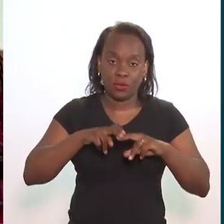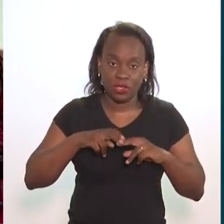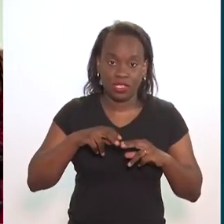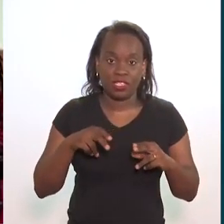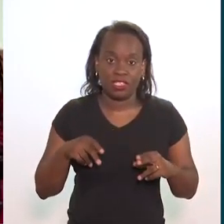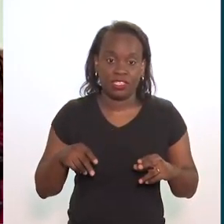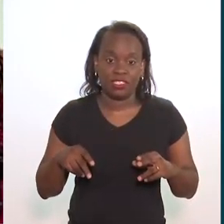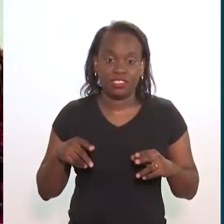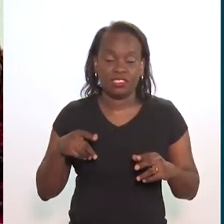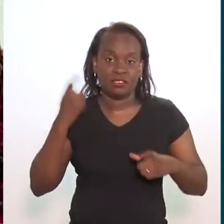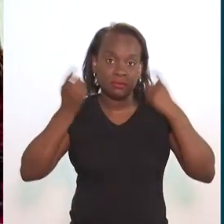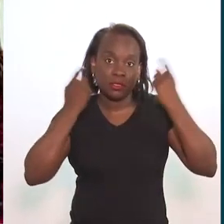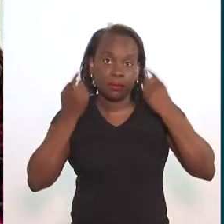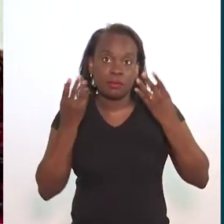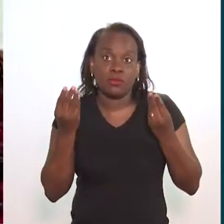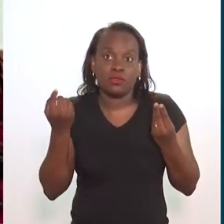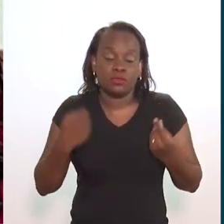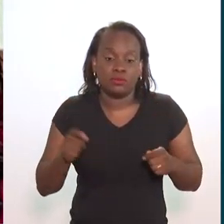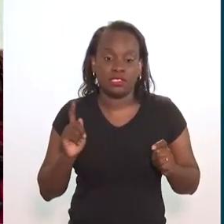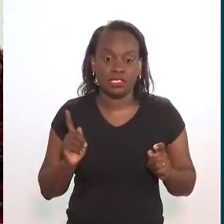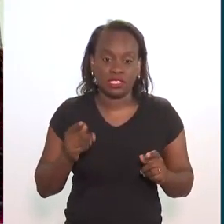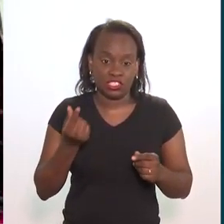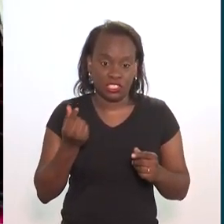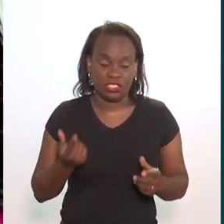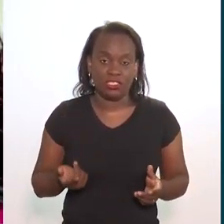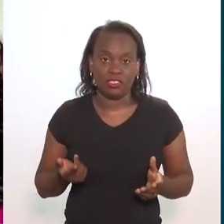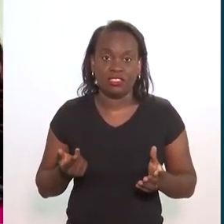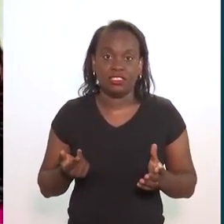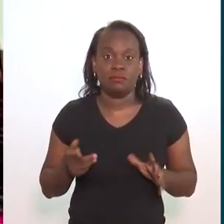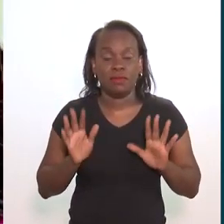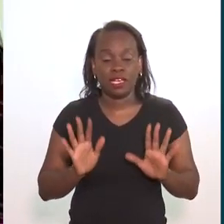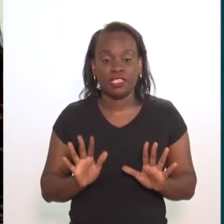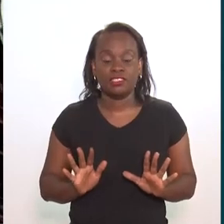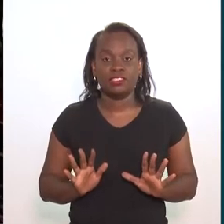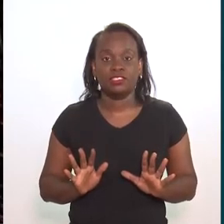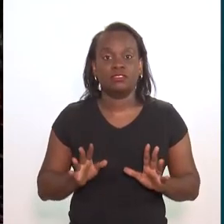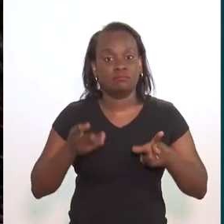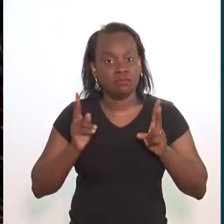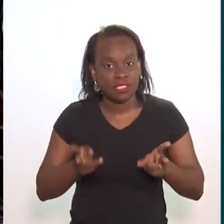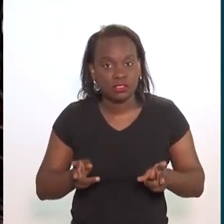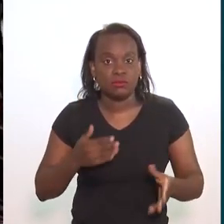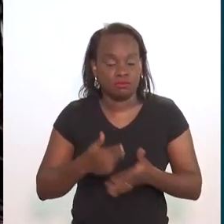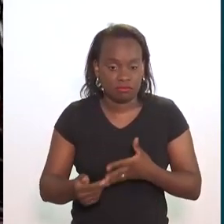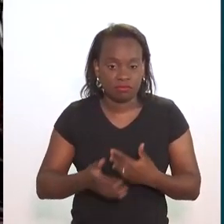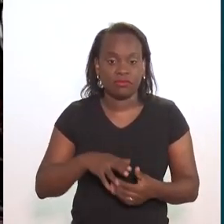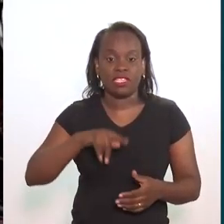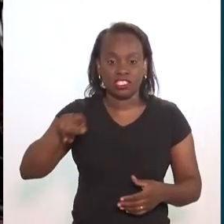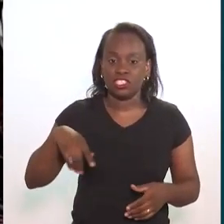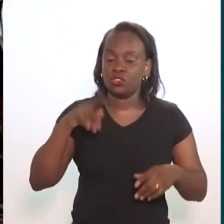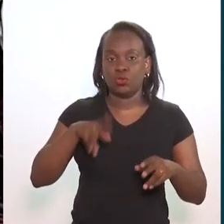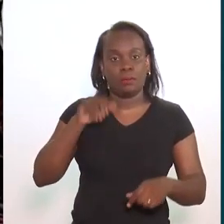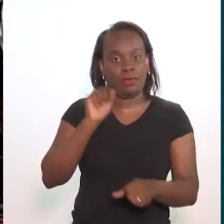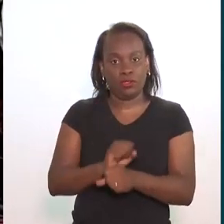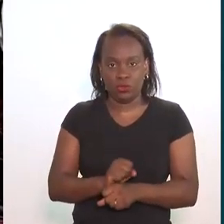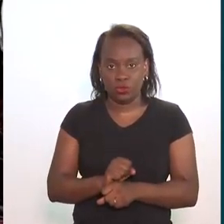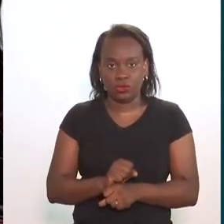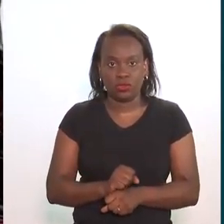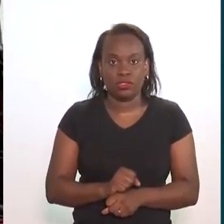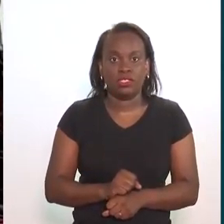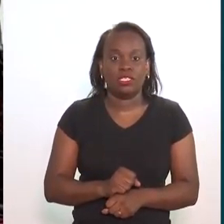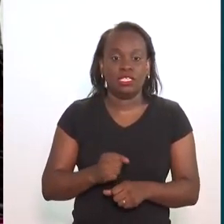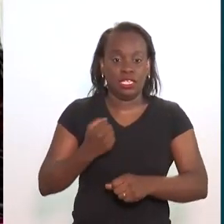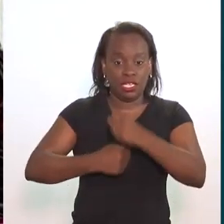em função de não se preocupar tanto com a verba. Mas, mesmo assim, a gente nunca